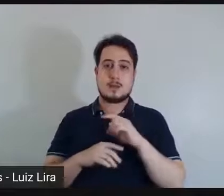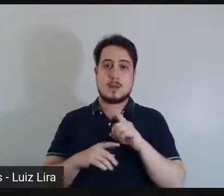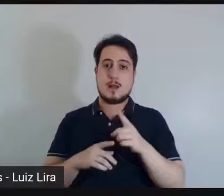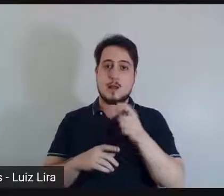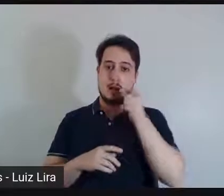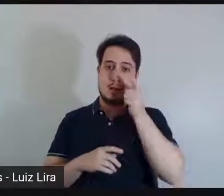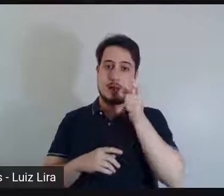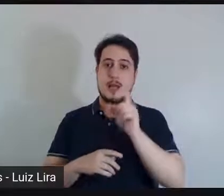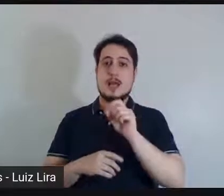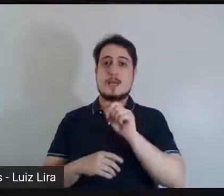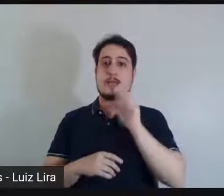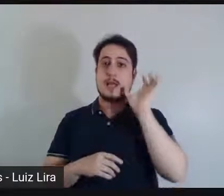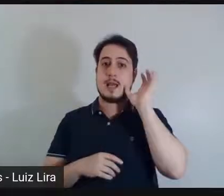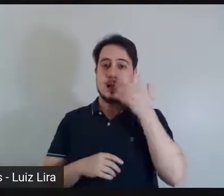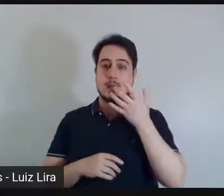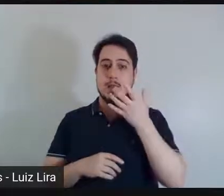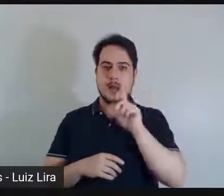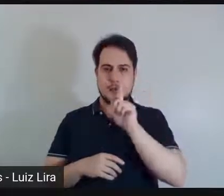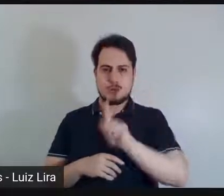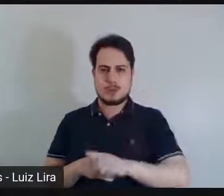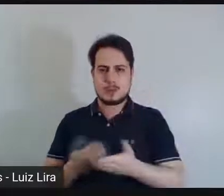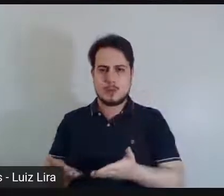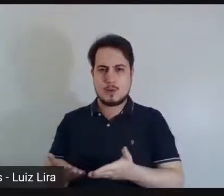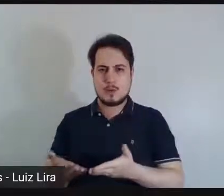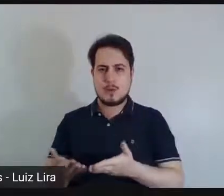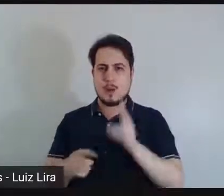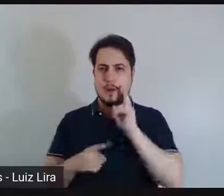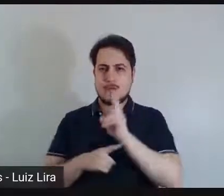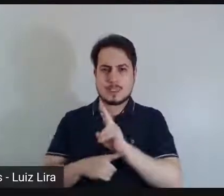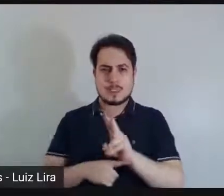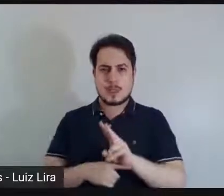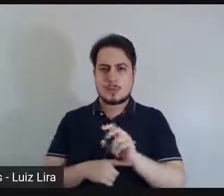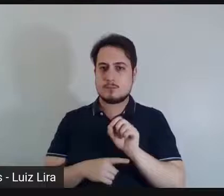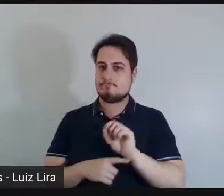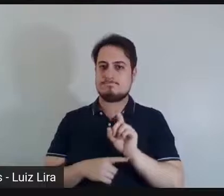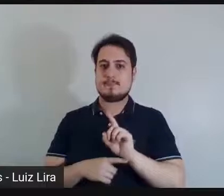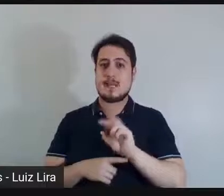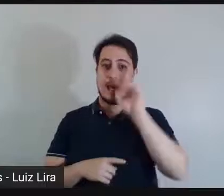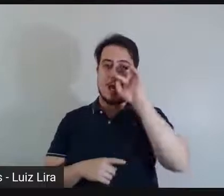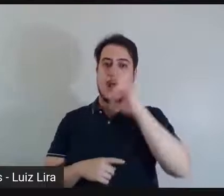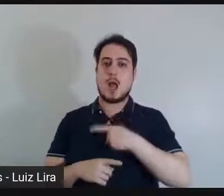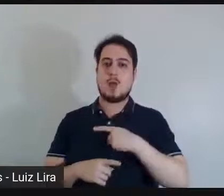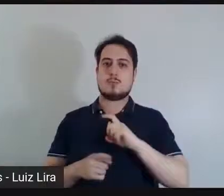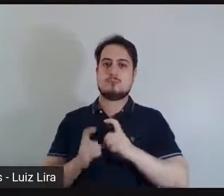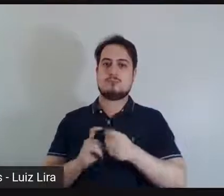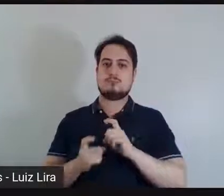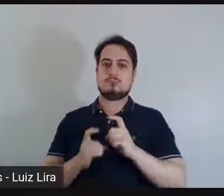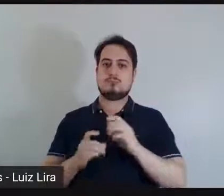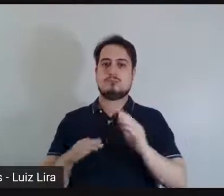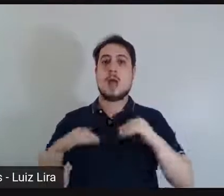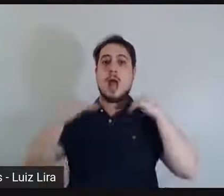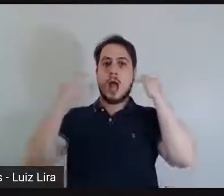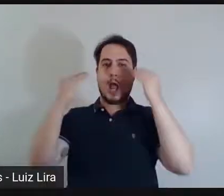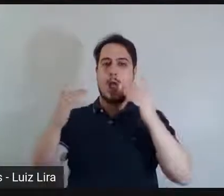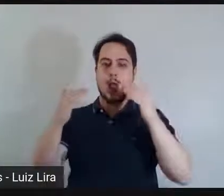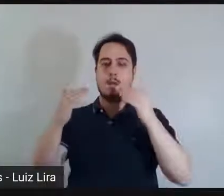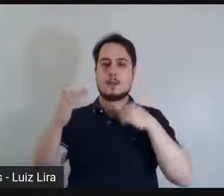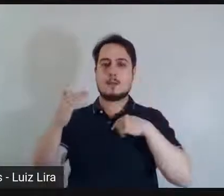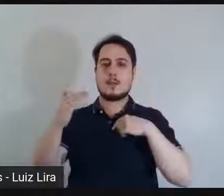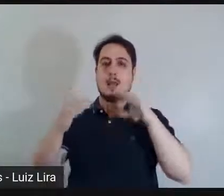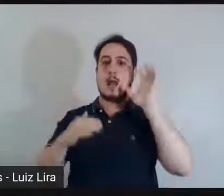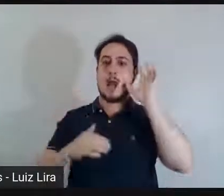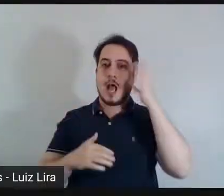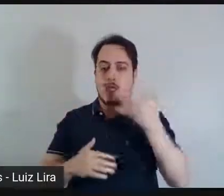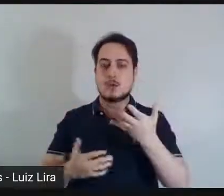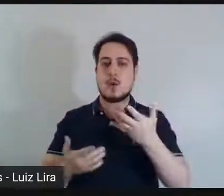decide isso, mais uma vez, é o gestor? É o fiscal? Não. É a alta administração. A administração decide que vai